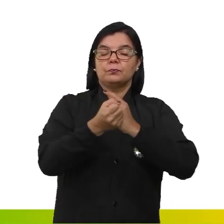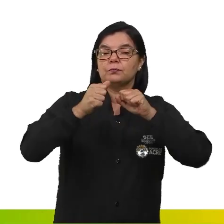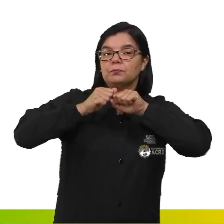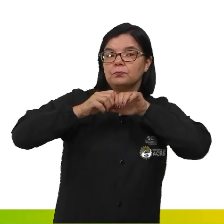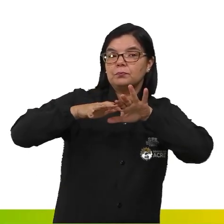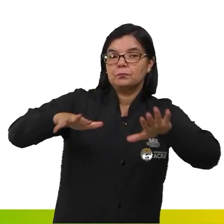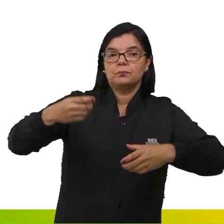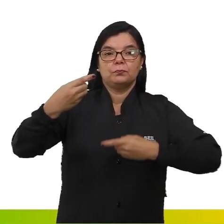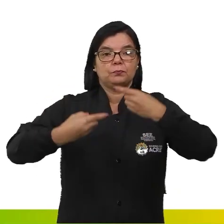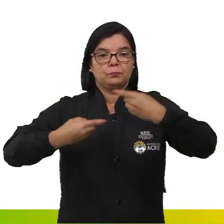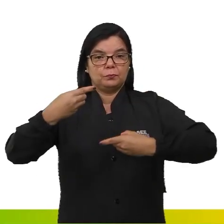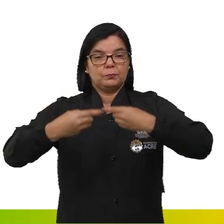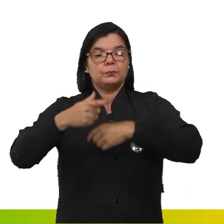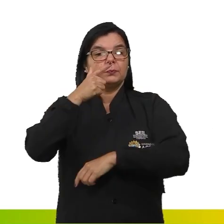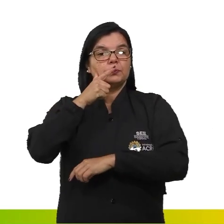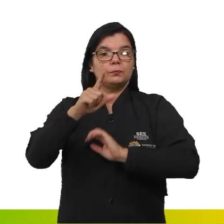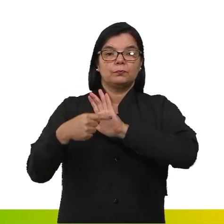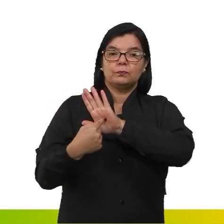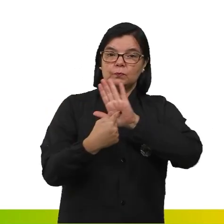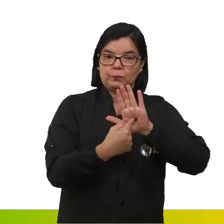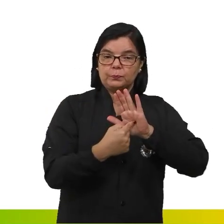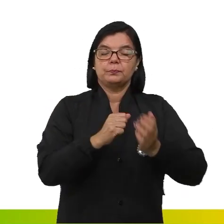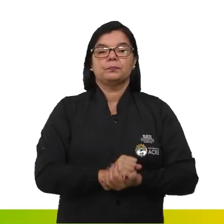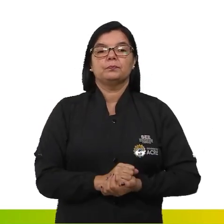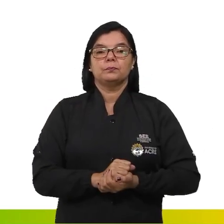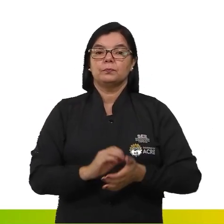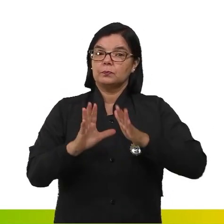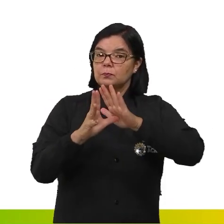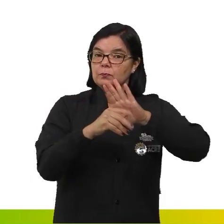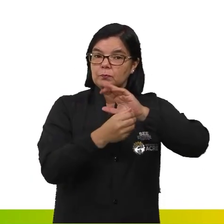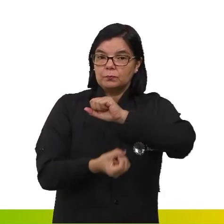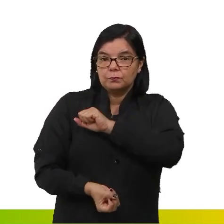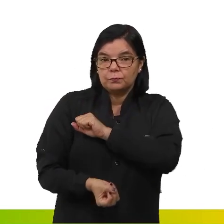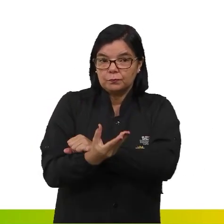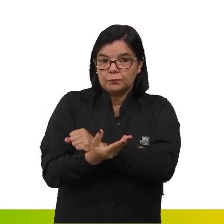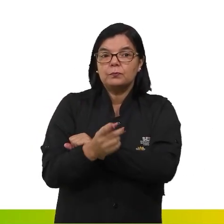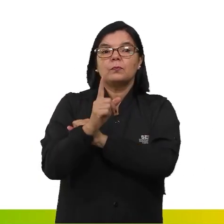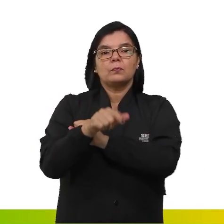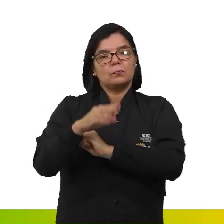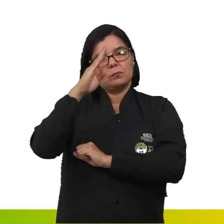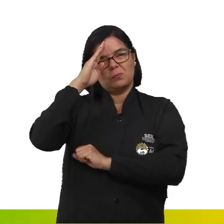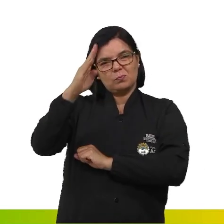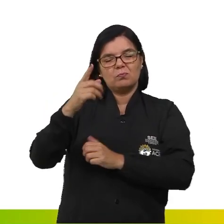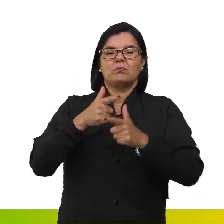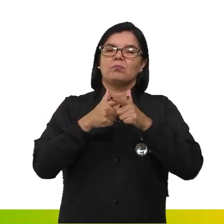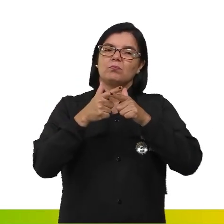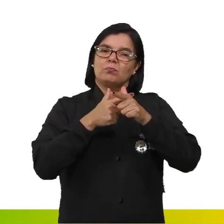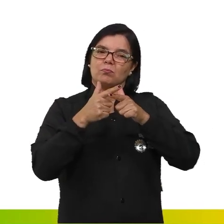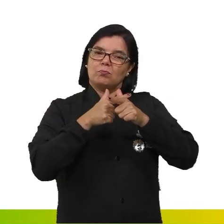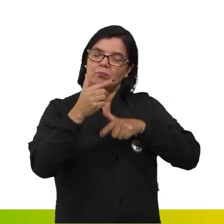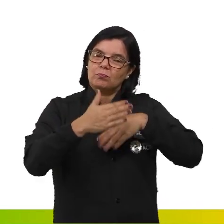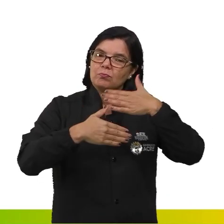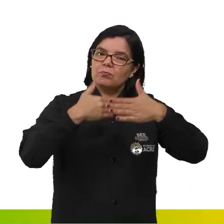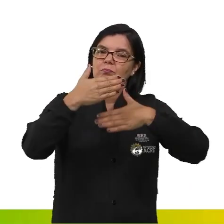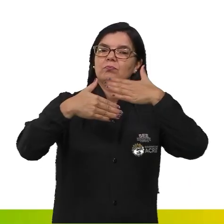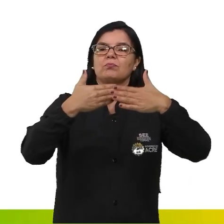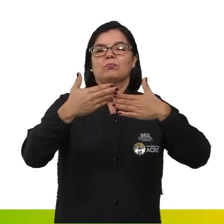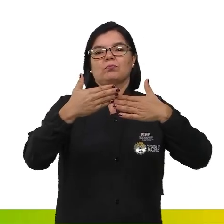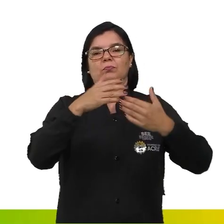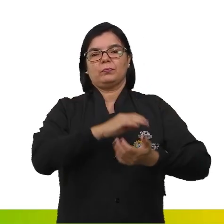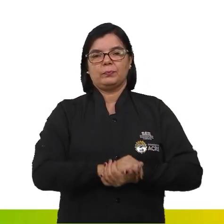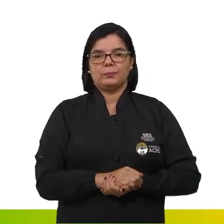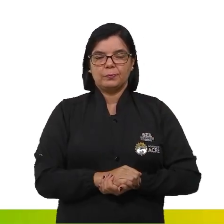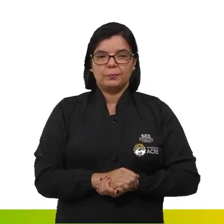e polarização política ganhando destaque. A corrupção é um dos principais obstáculos